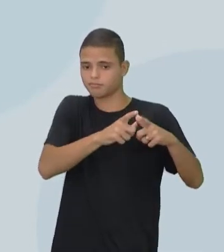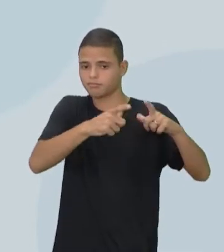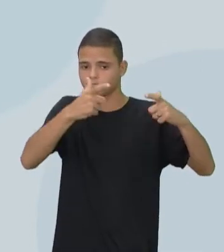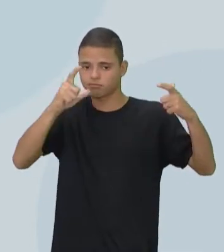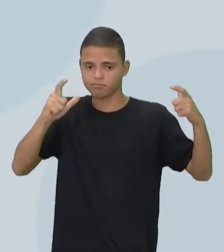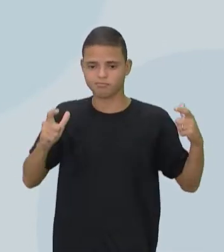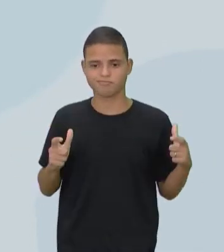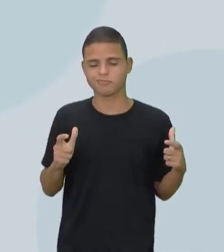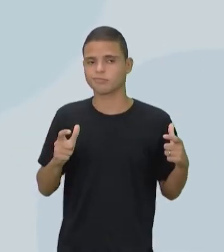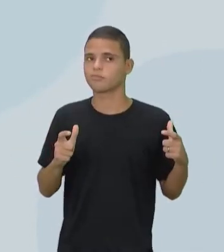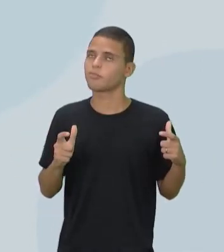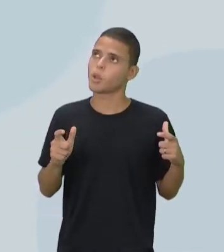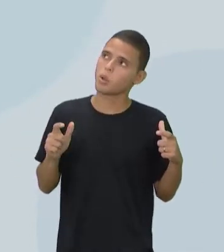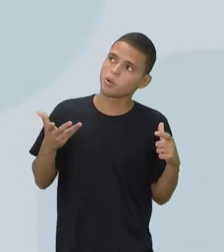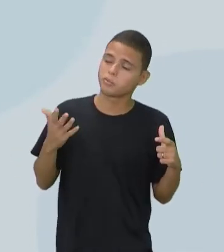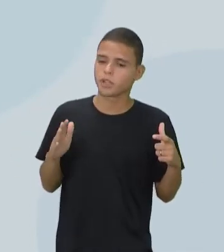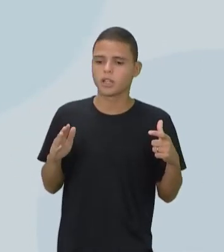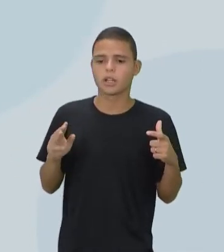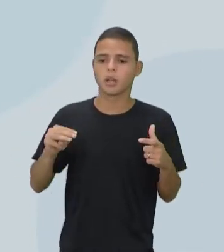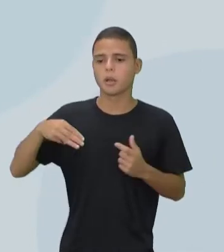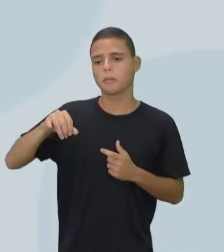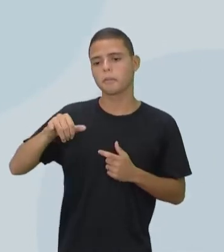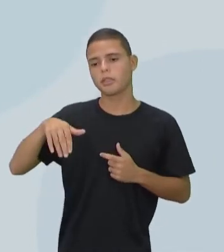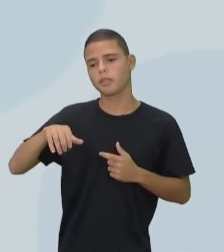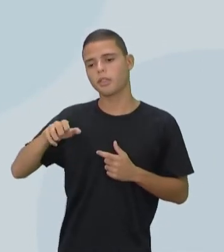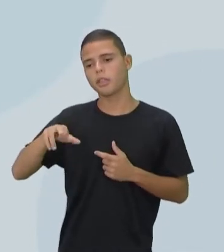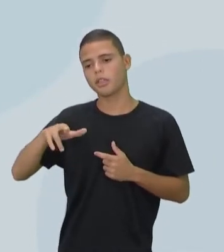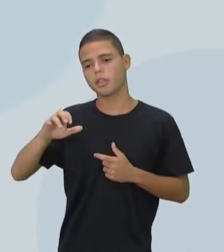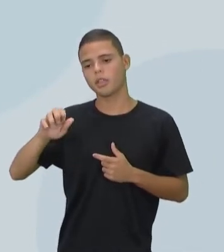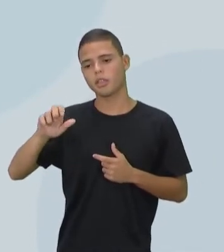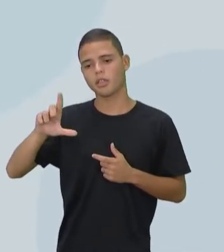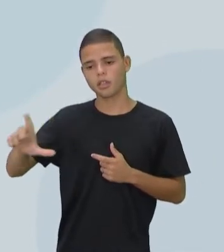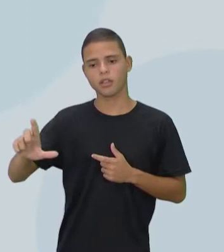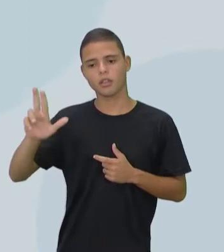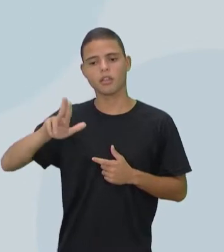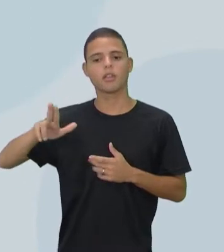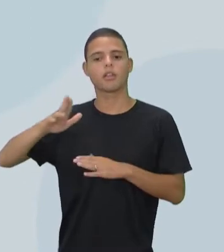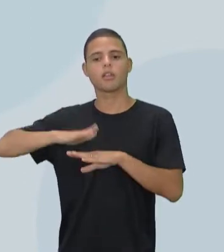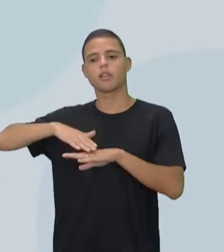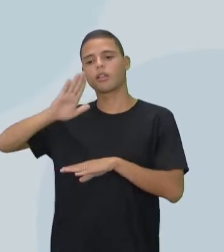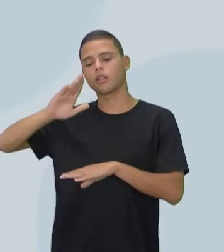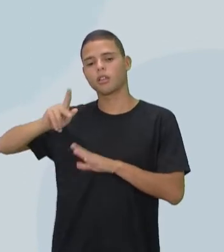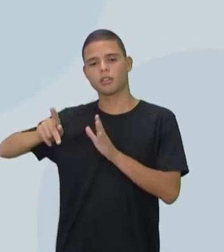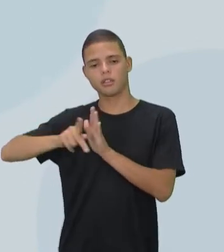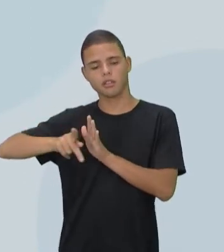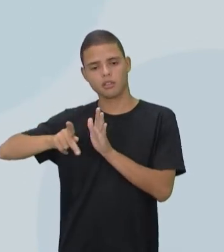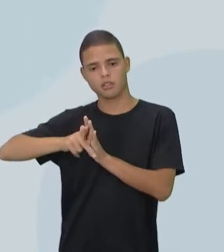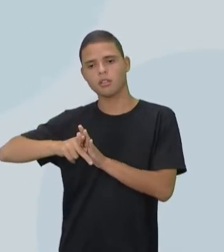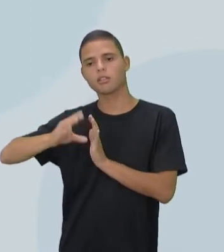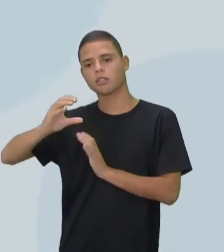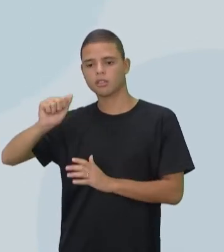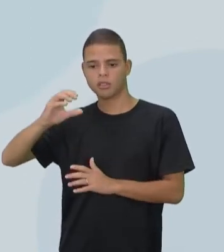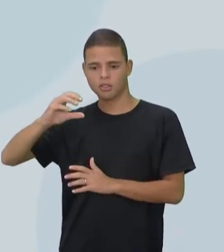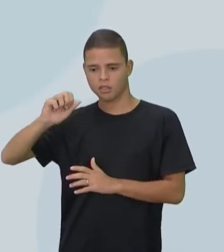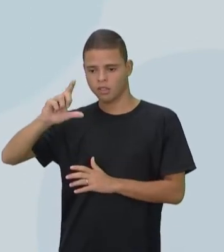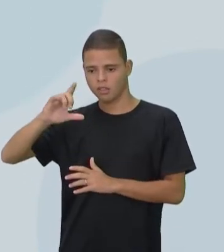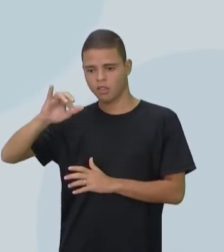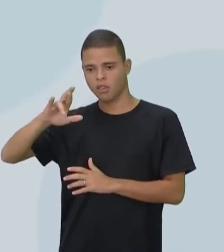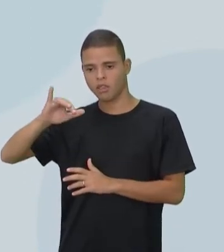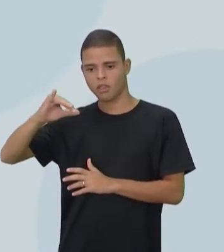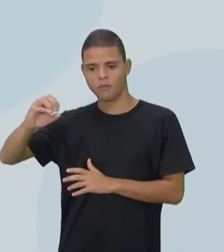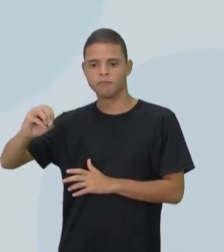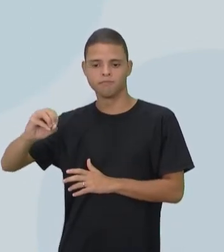vamos falar assim, é um mineral de maior uso pela humanidade, é o calcário. E aí